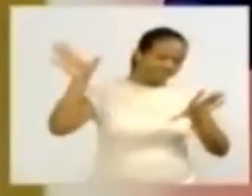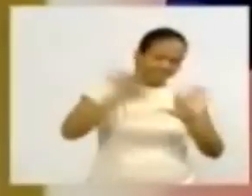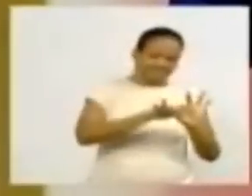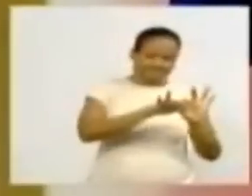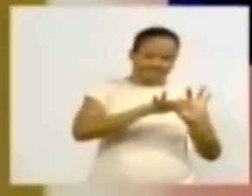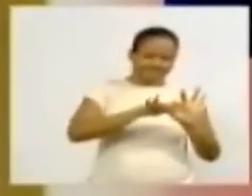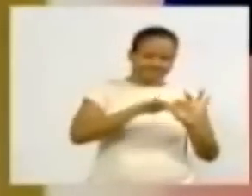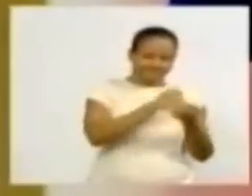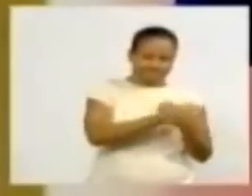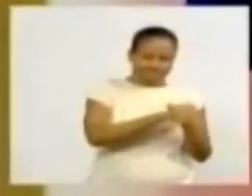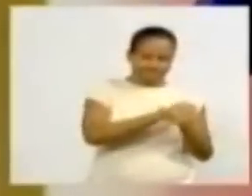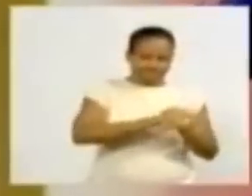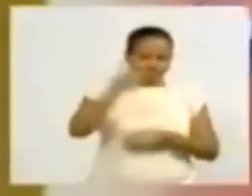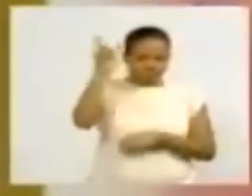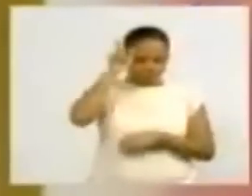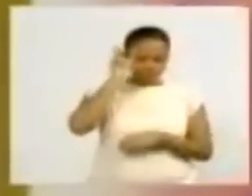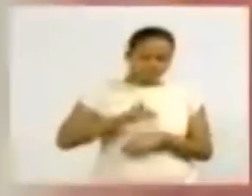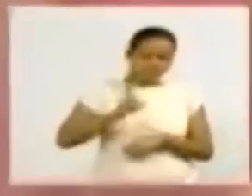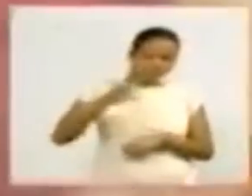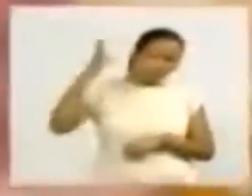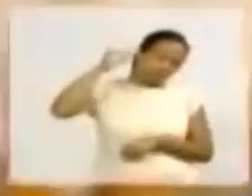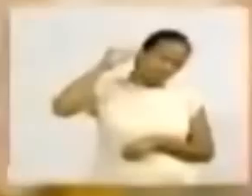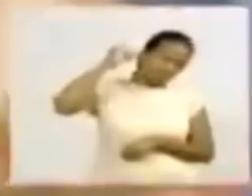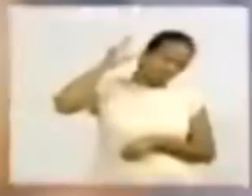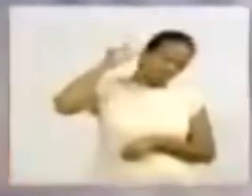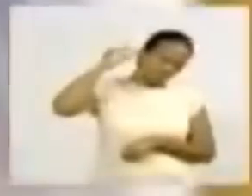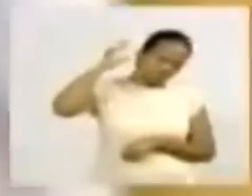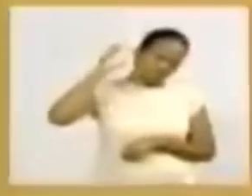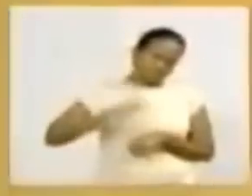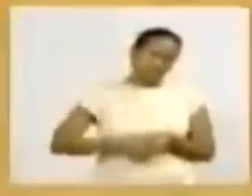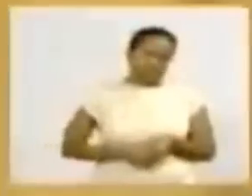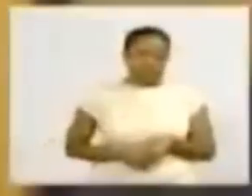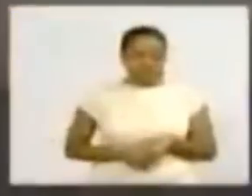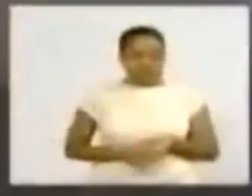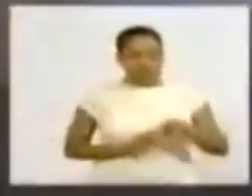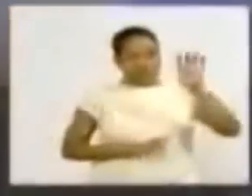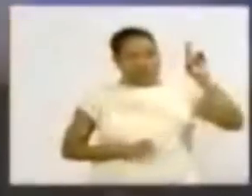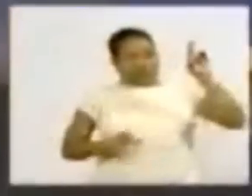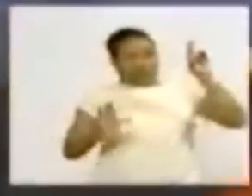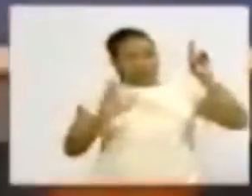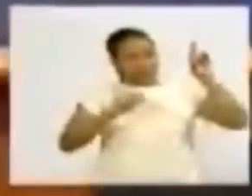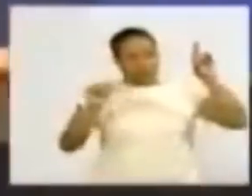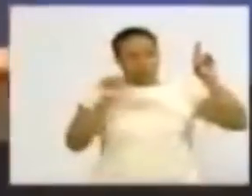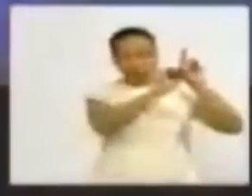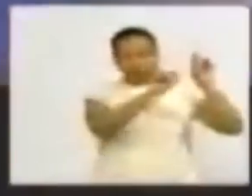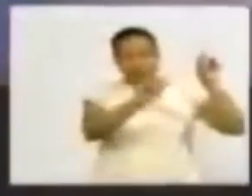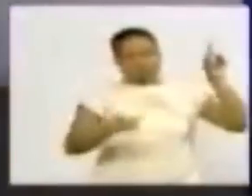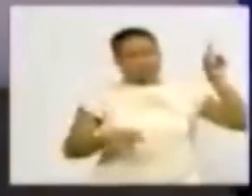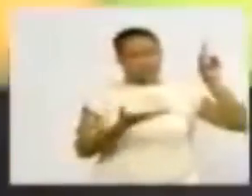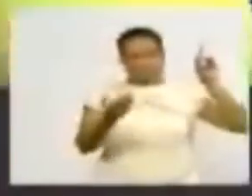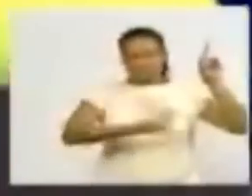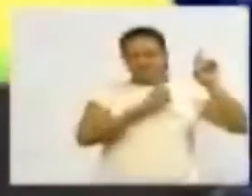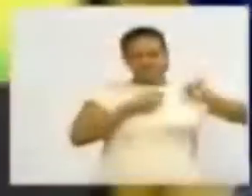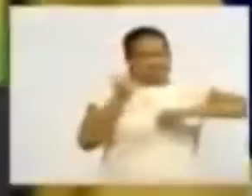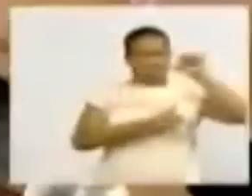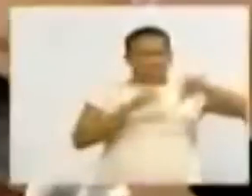amarrado. O diabo é que gosta de dizer isso. A misericórdia de Deus nunca vai nos dizer que nós somos um caso